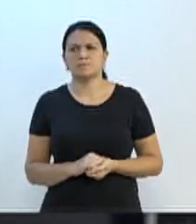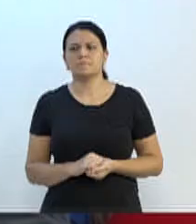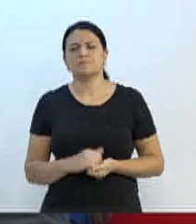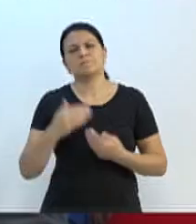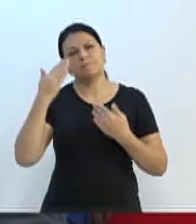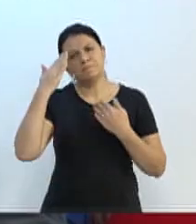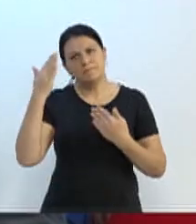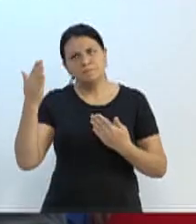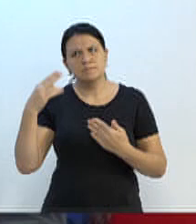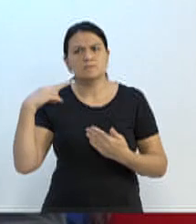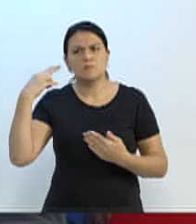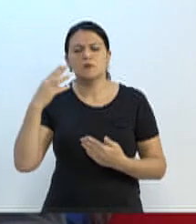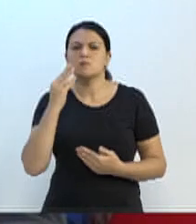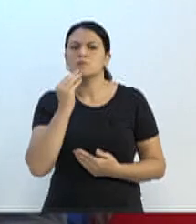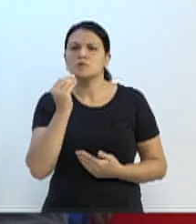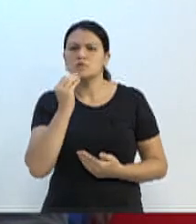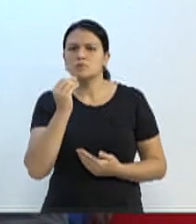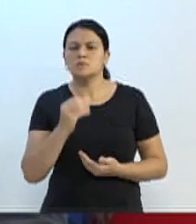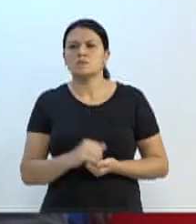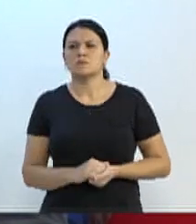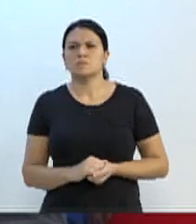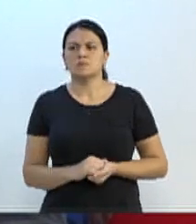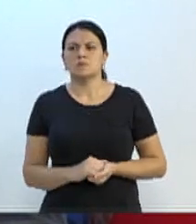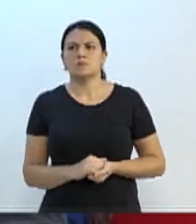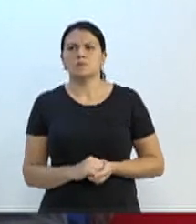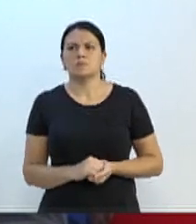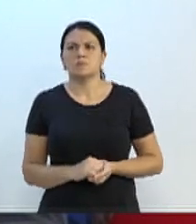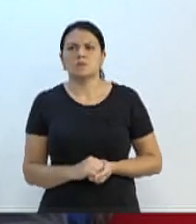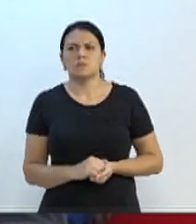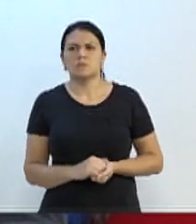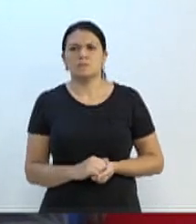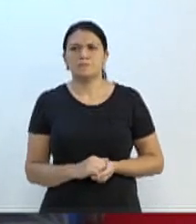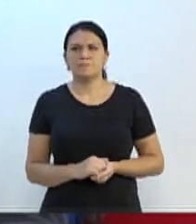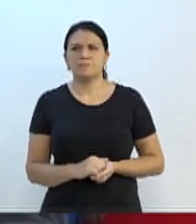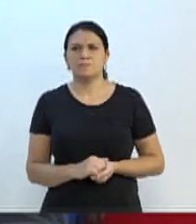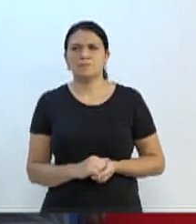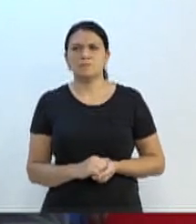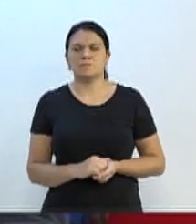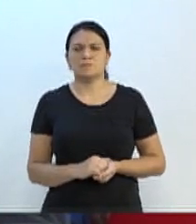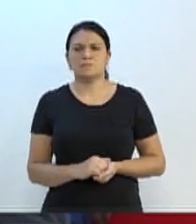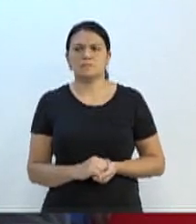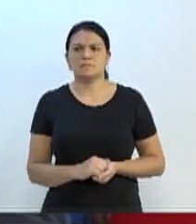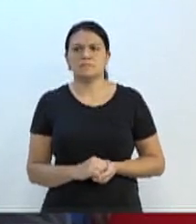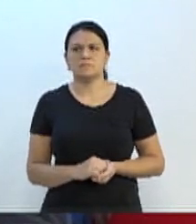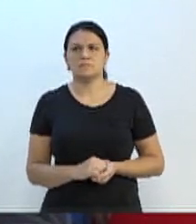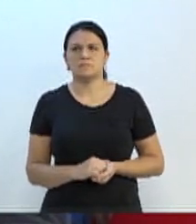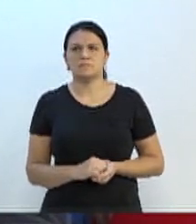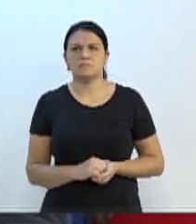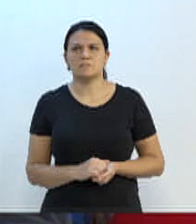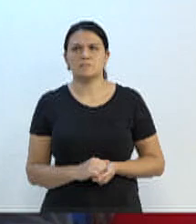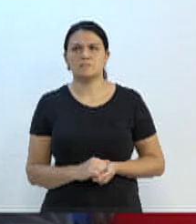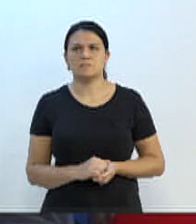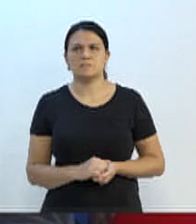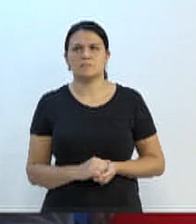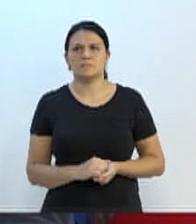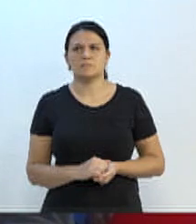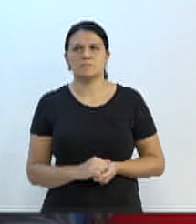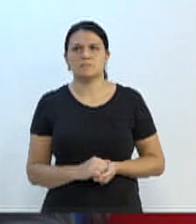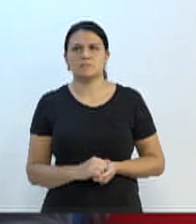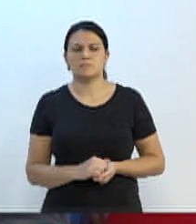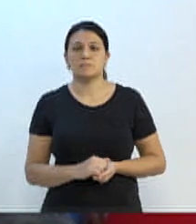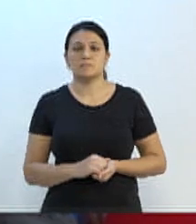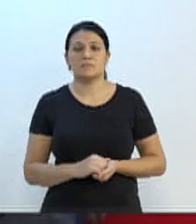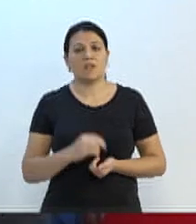Obrigado, vereador Gilson. Senhor presidente, com o que eu tinha e que mais o do Gilson, que pela minha conta tem mais 9 minutos, é isso não?